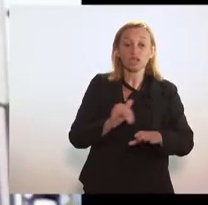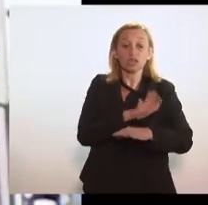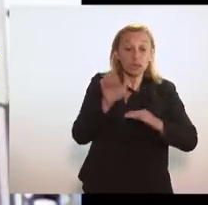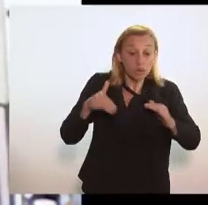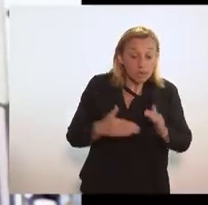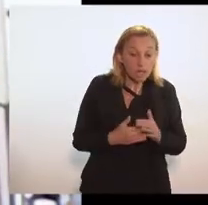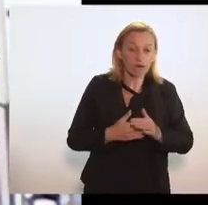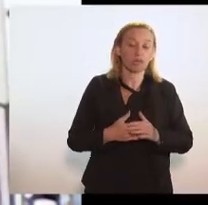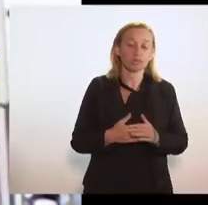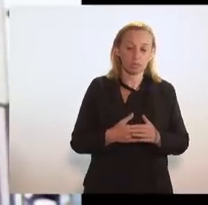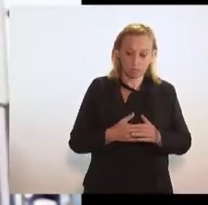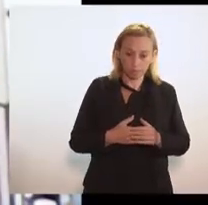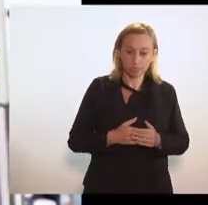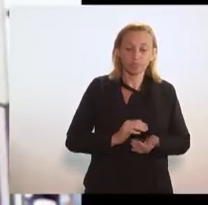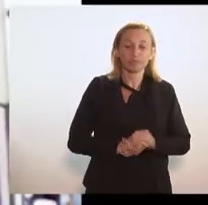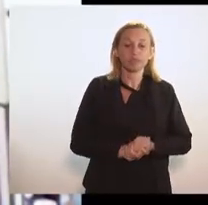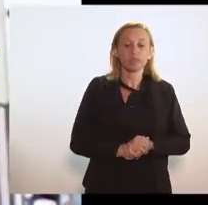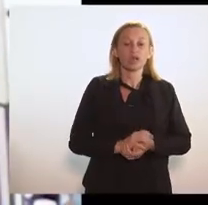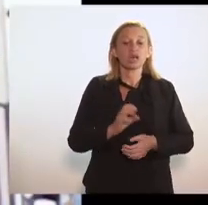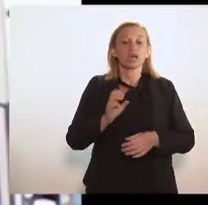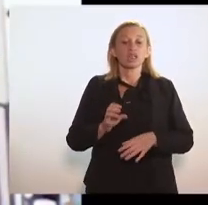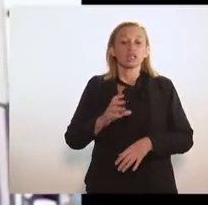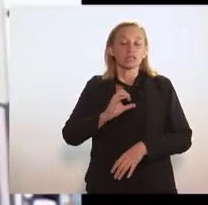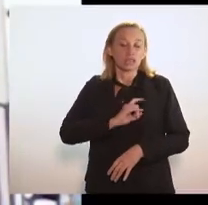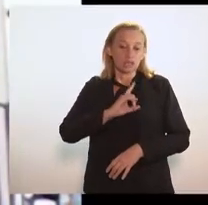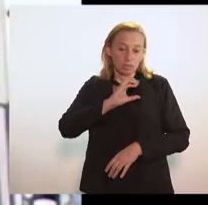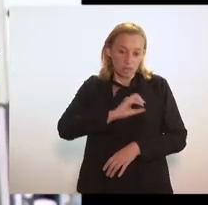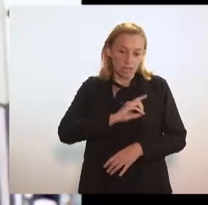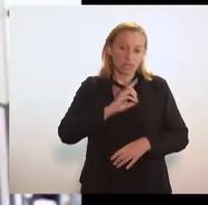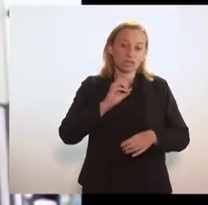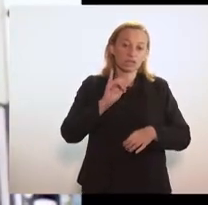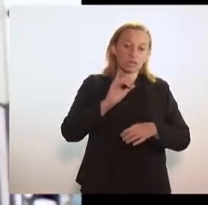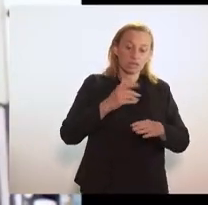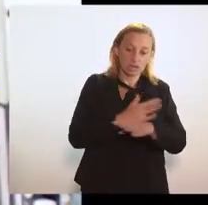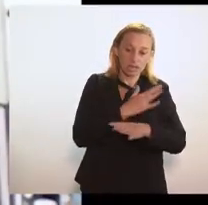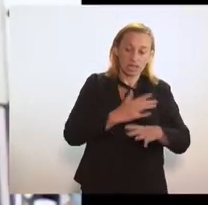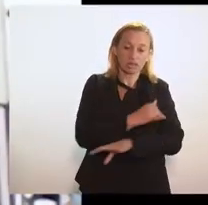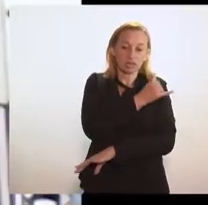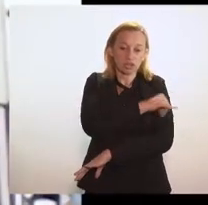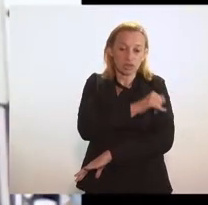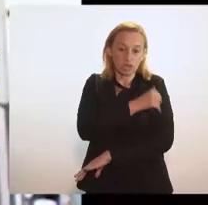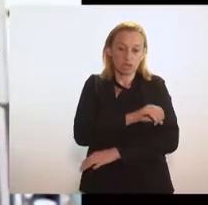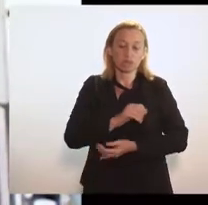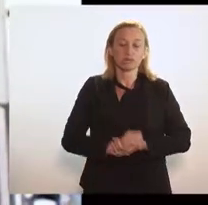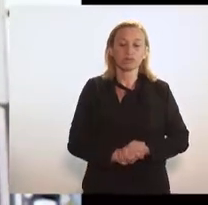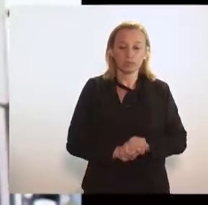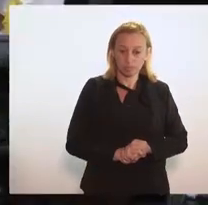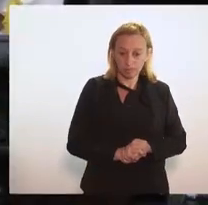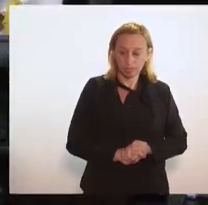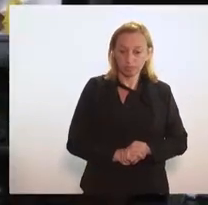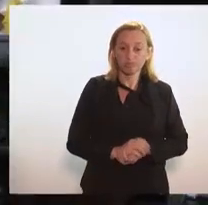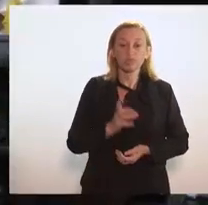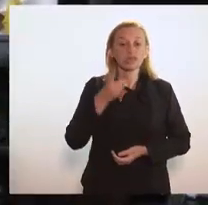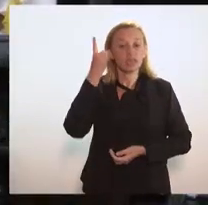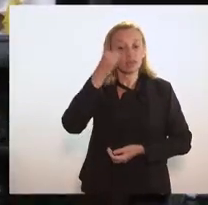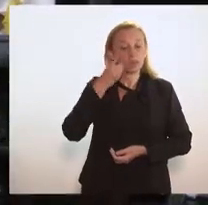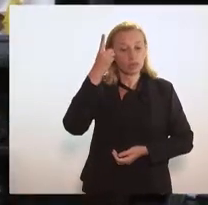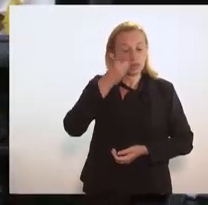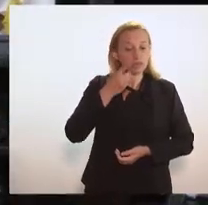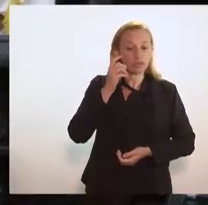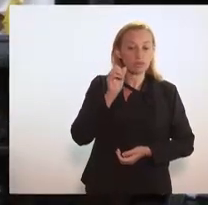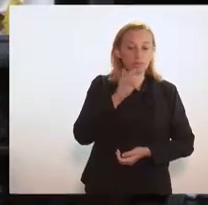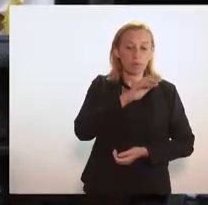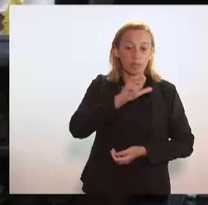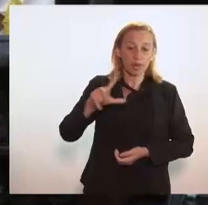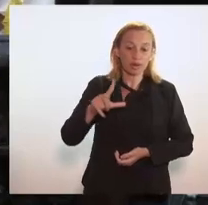totais na Cidade do Rio de Janeiro em Duque de Caxias dos leitos de UTI em o deputado pop